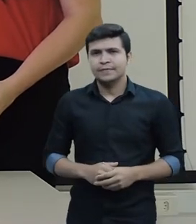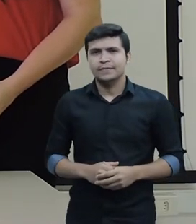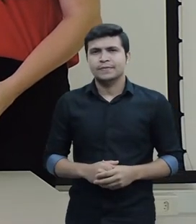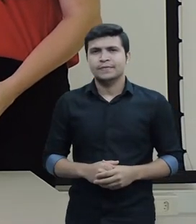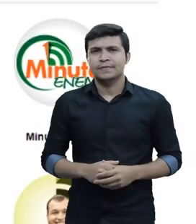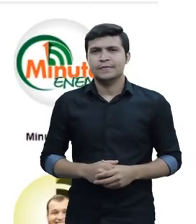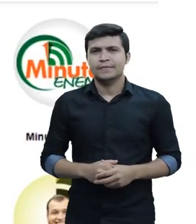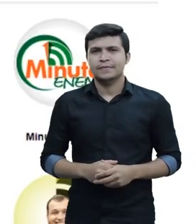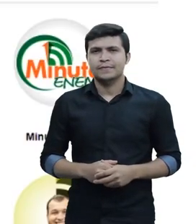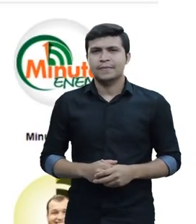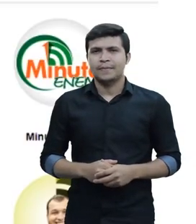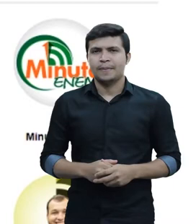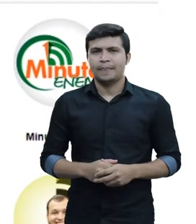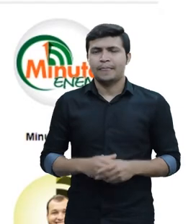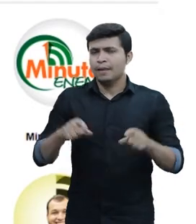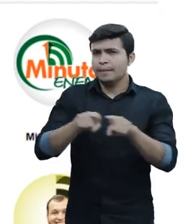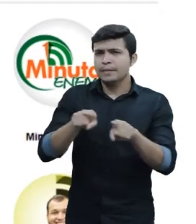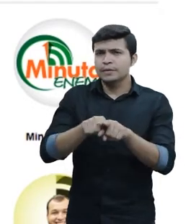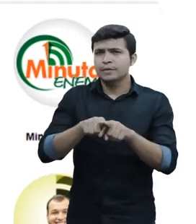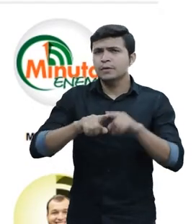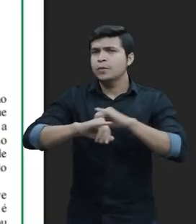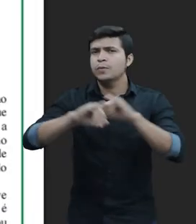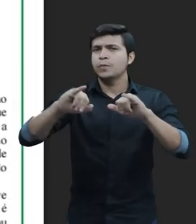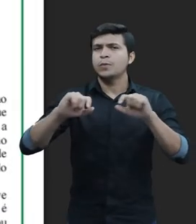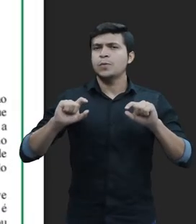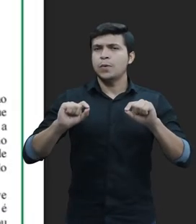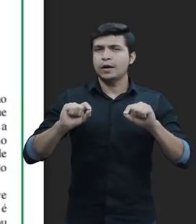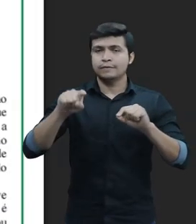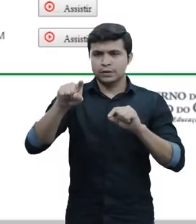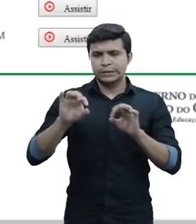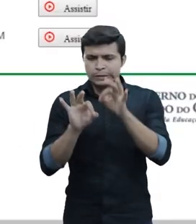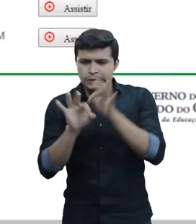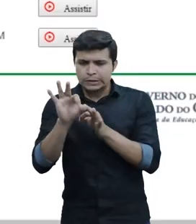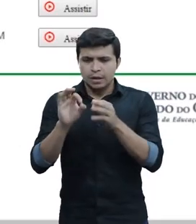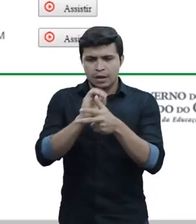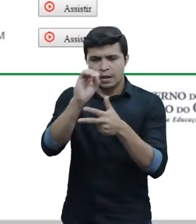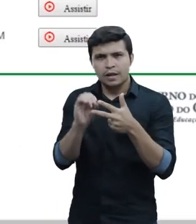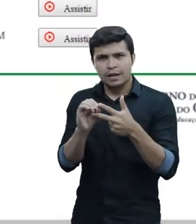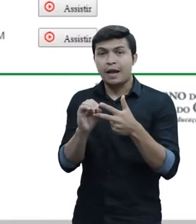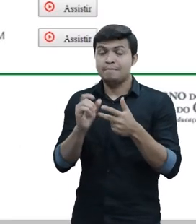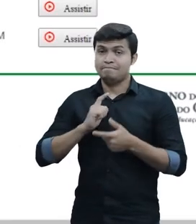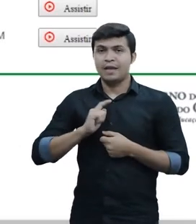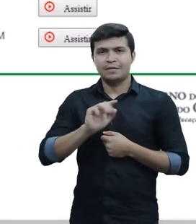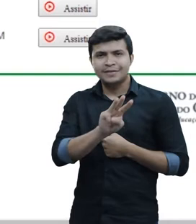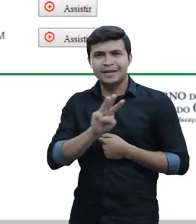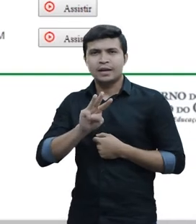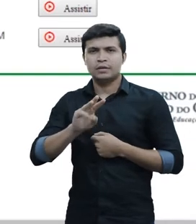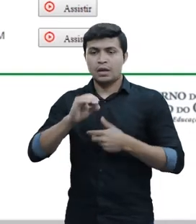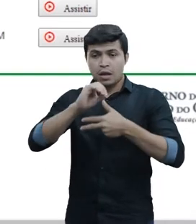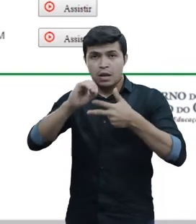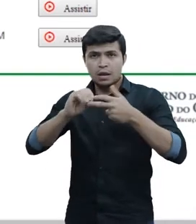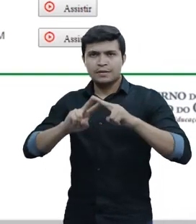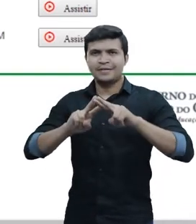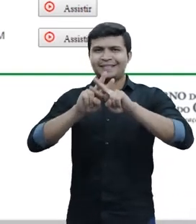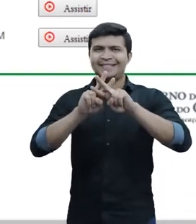www.sede.seduc.ce.gov.br. Lembramos a você que está se preparando para prestar o Enem que temos o site Enem na Rede. Lá você